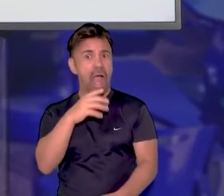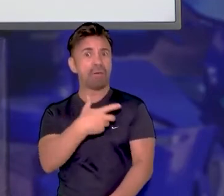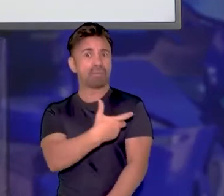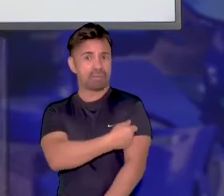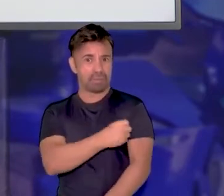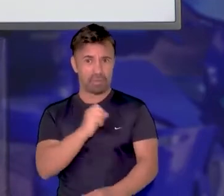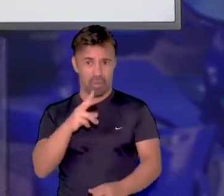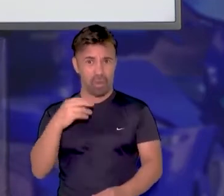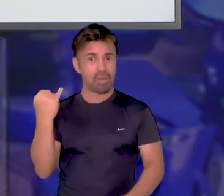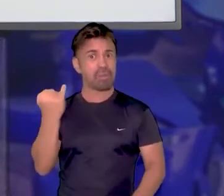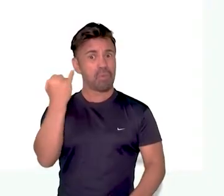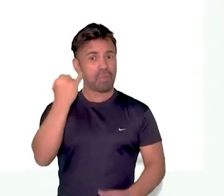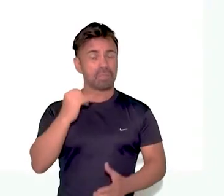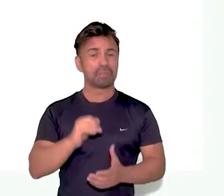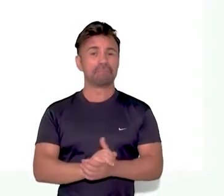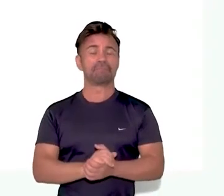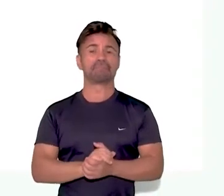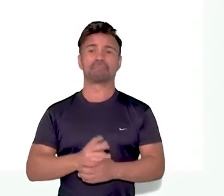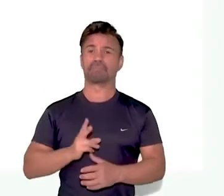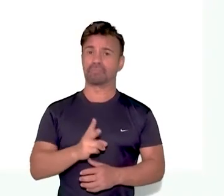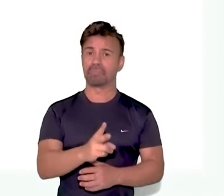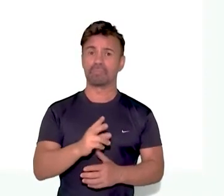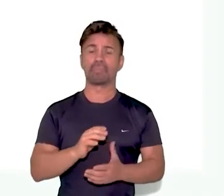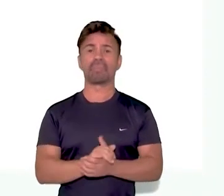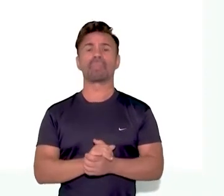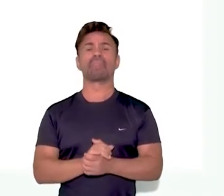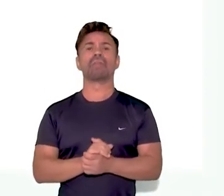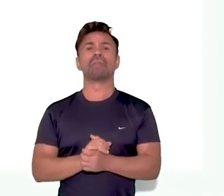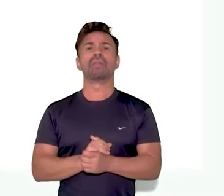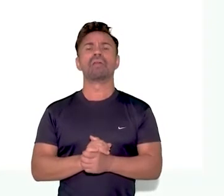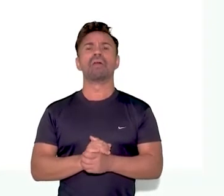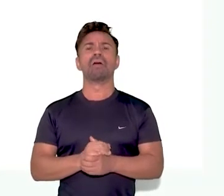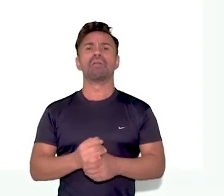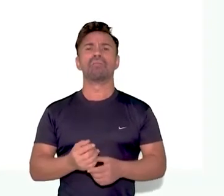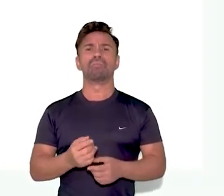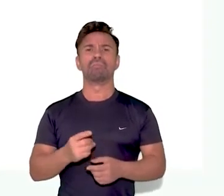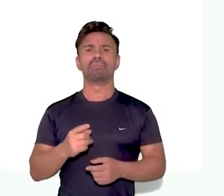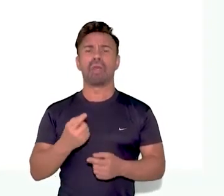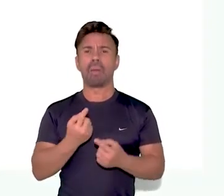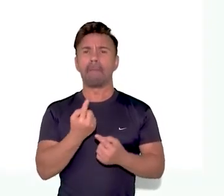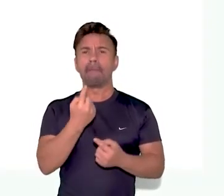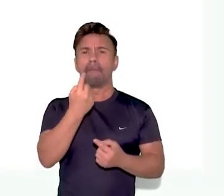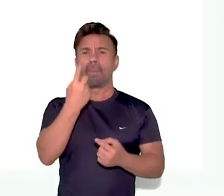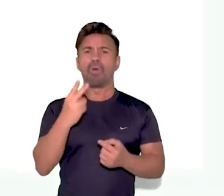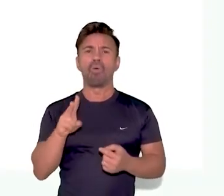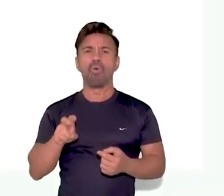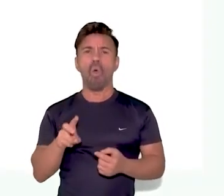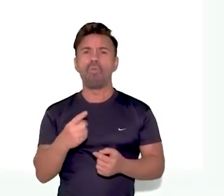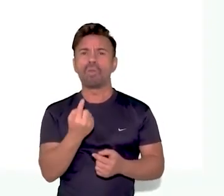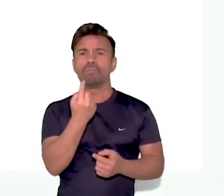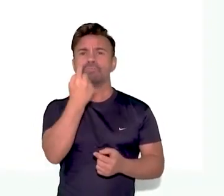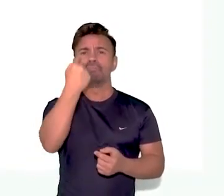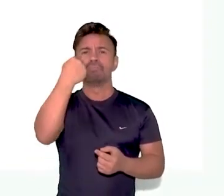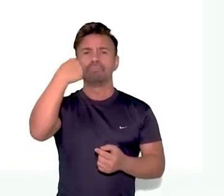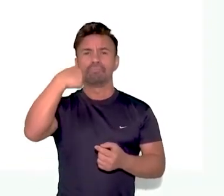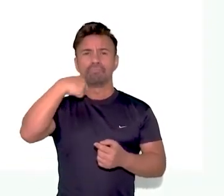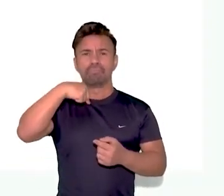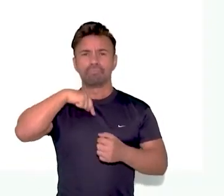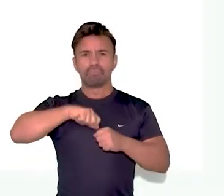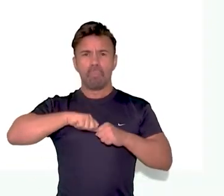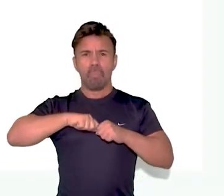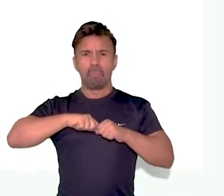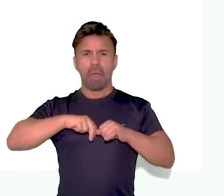importante Ok continuar ao entrar no nosso organismo pelo nariz esse vírus multiplica-se